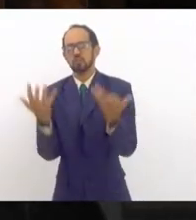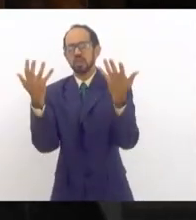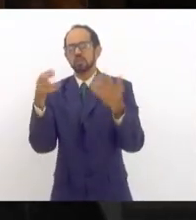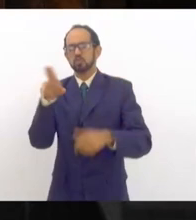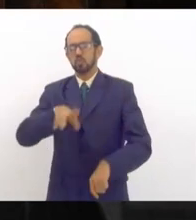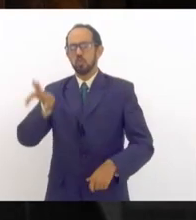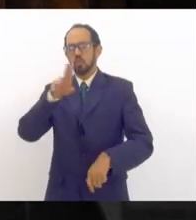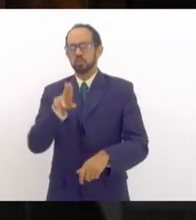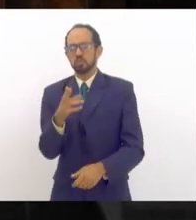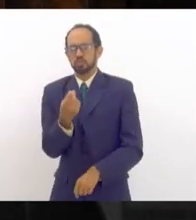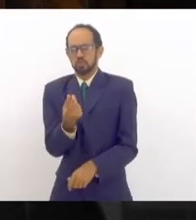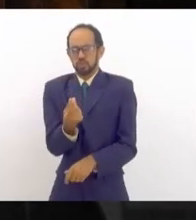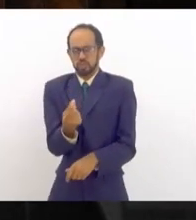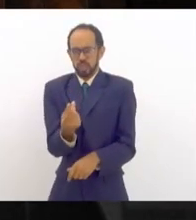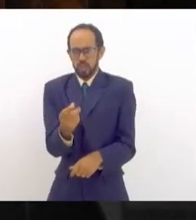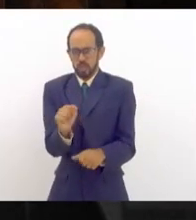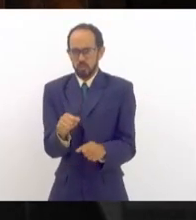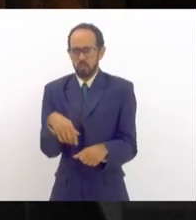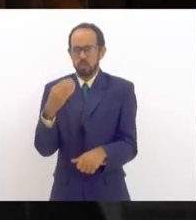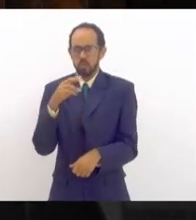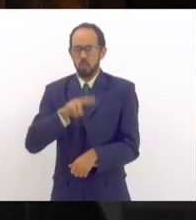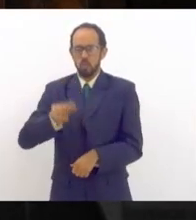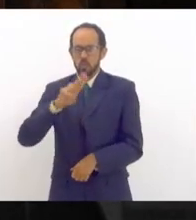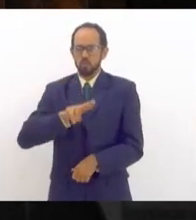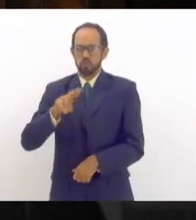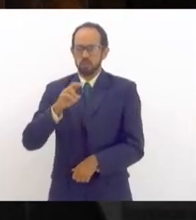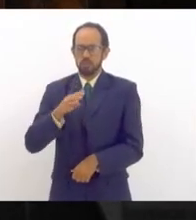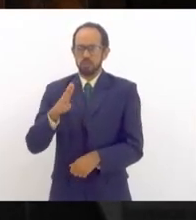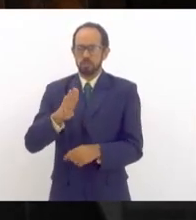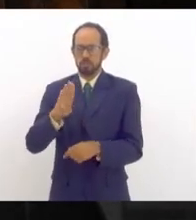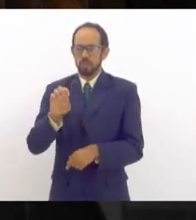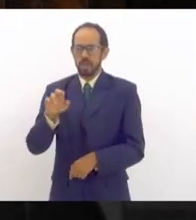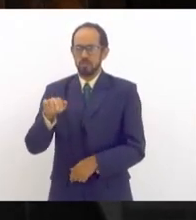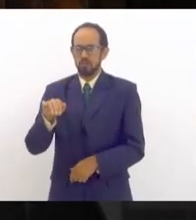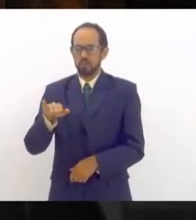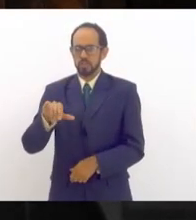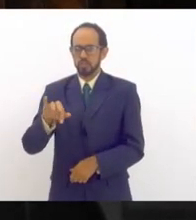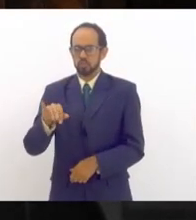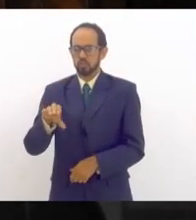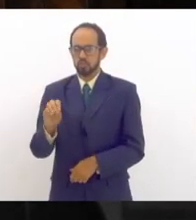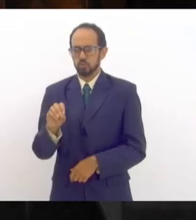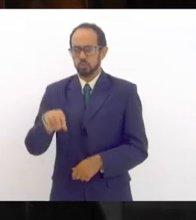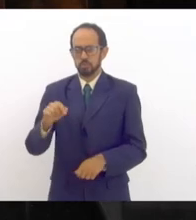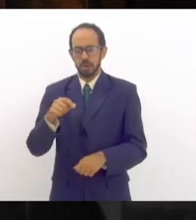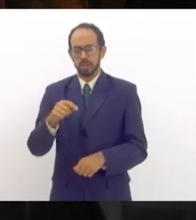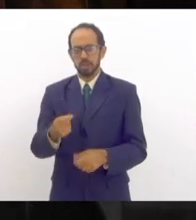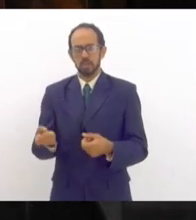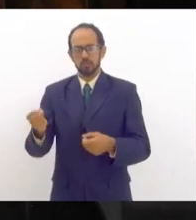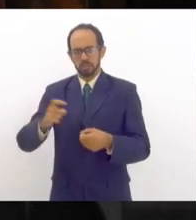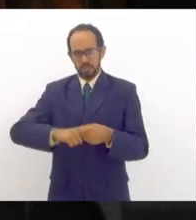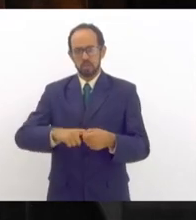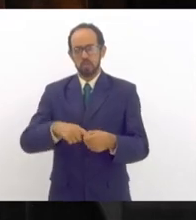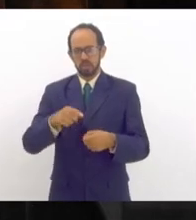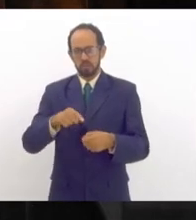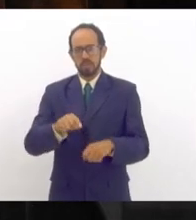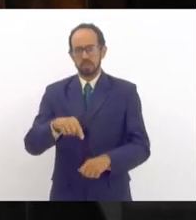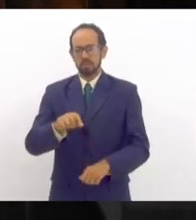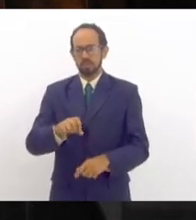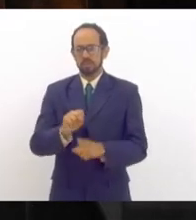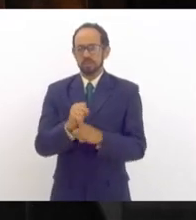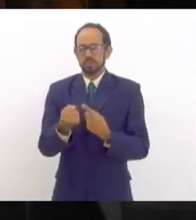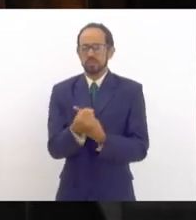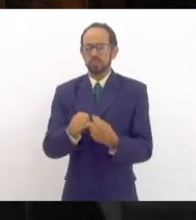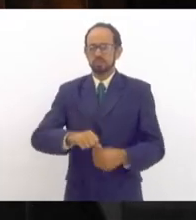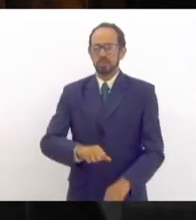esse dinheiro usar esse benefício da lei de incentivo do ICMS sem dar a contrapartida social então eu quero também levar